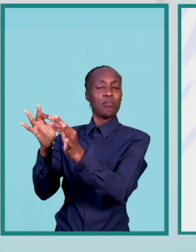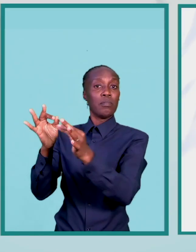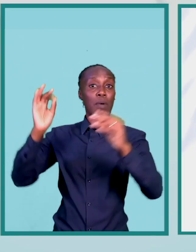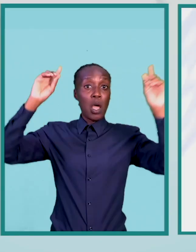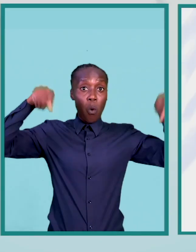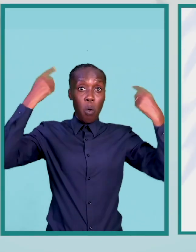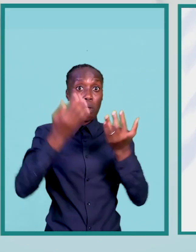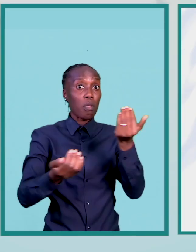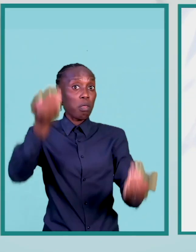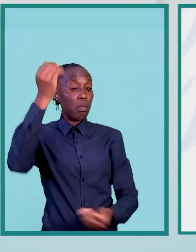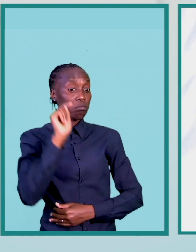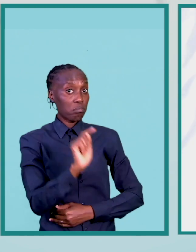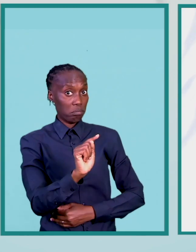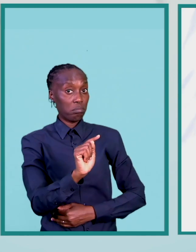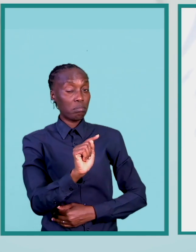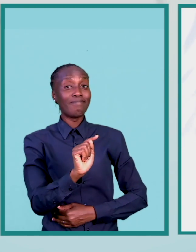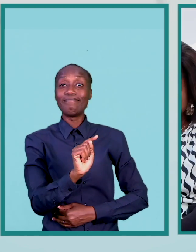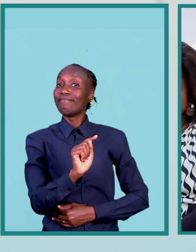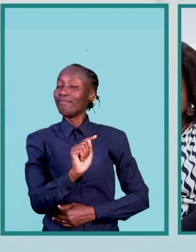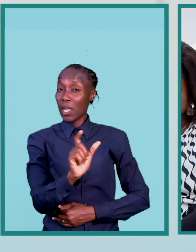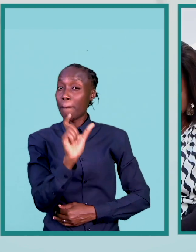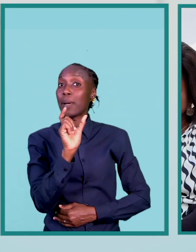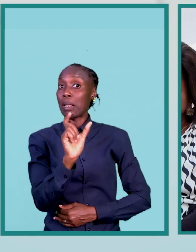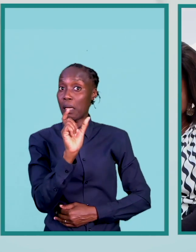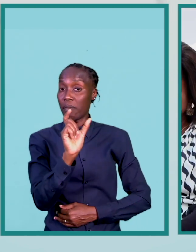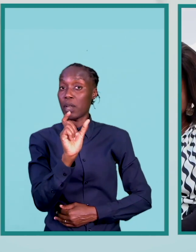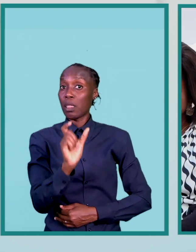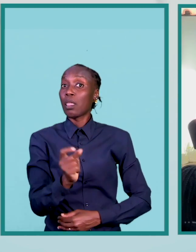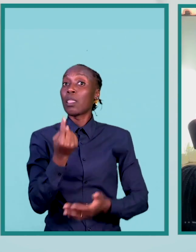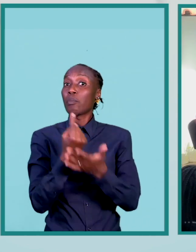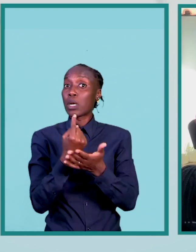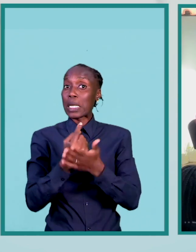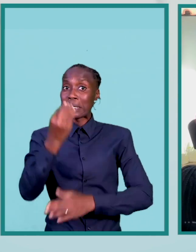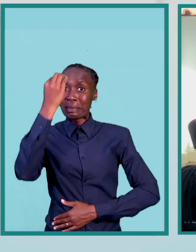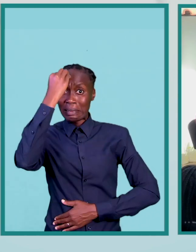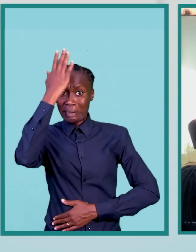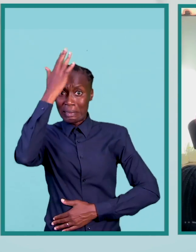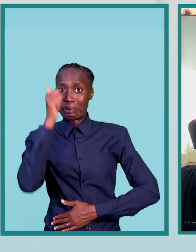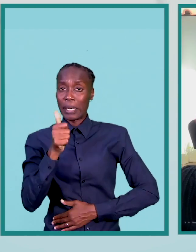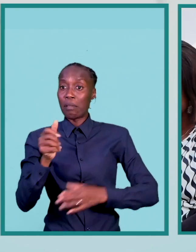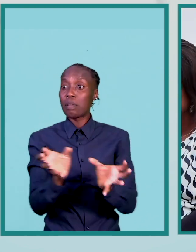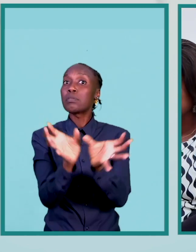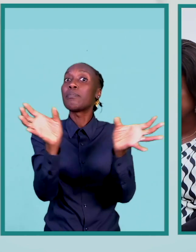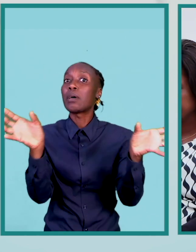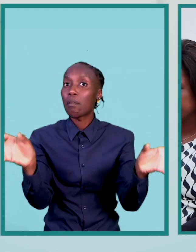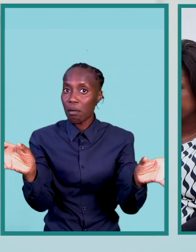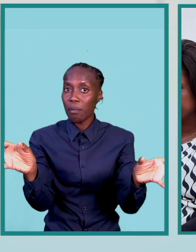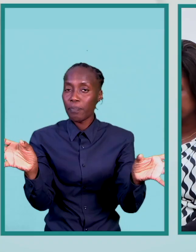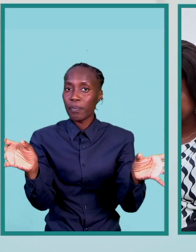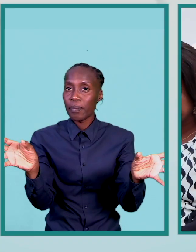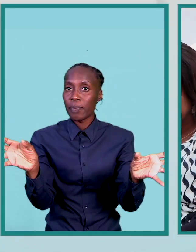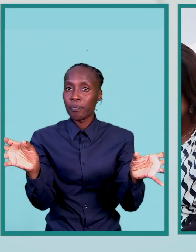Então, para esta situação em concreto é uniões prematuras. Estamos juntos? Uniões prematuras. 2.